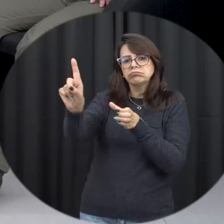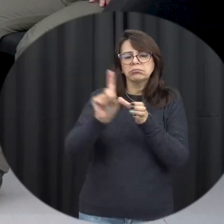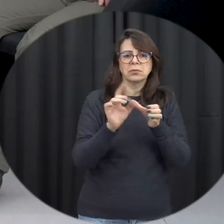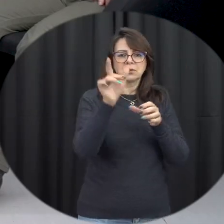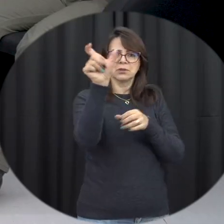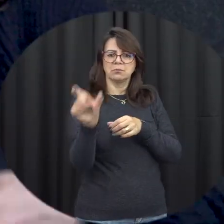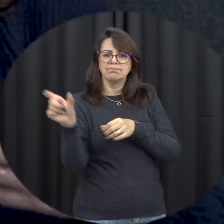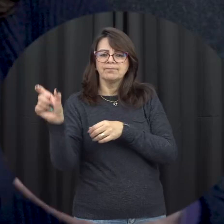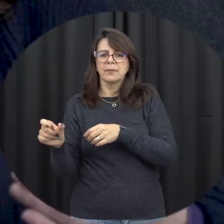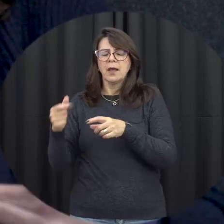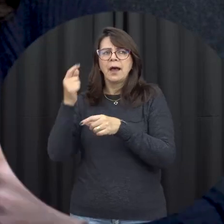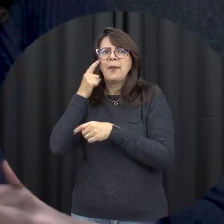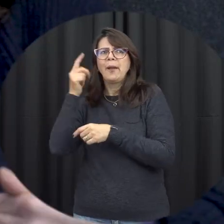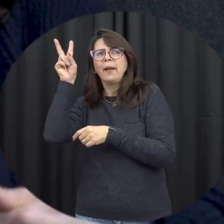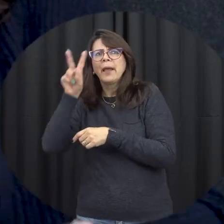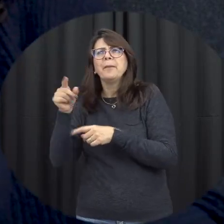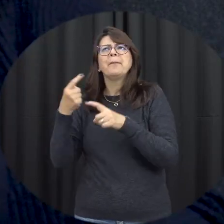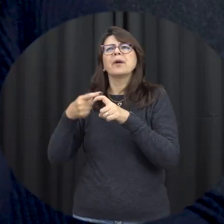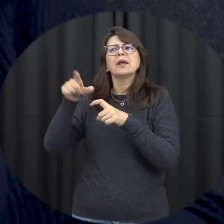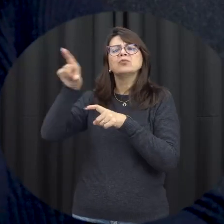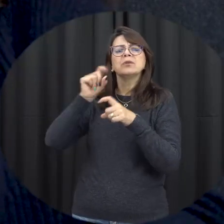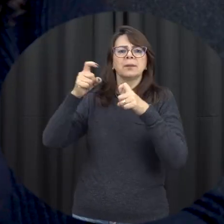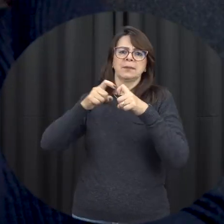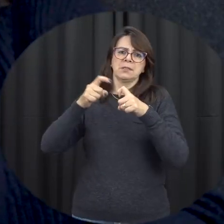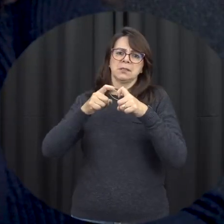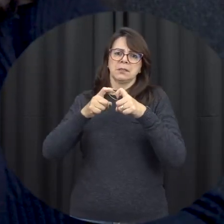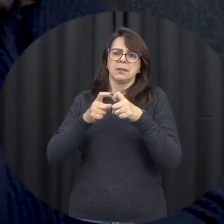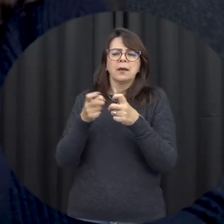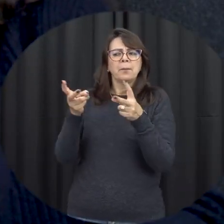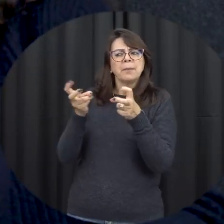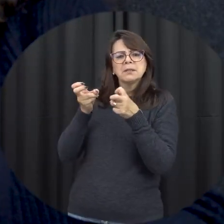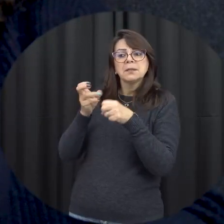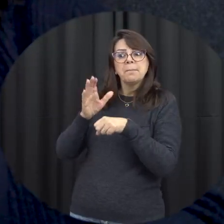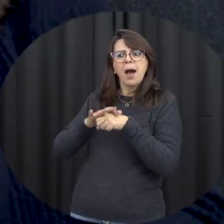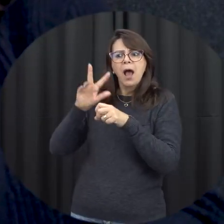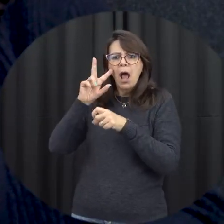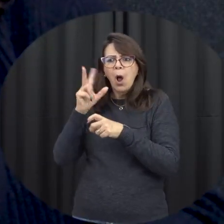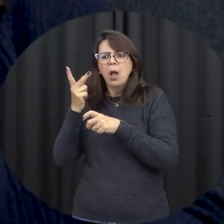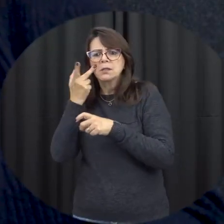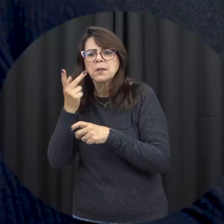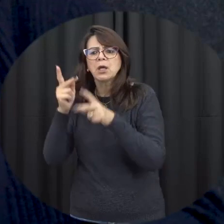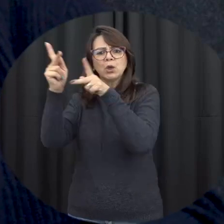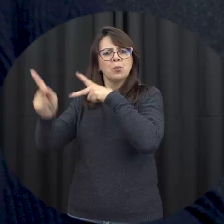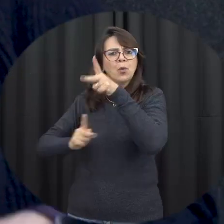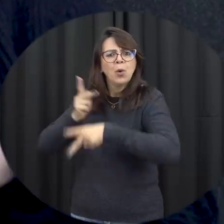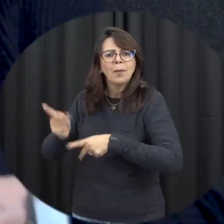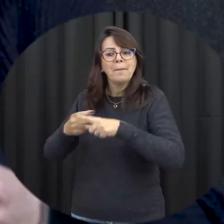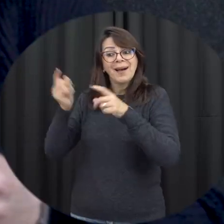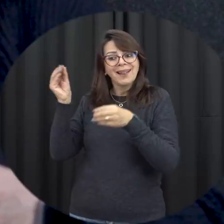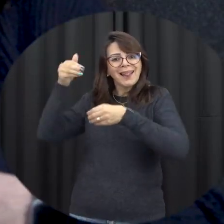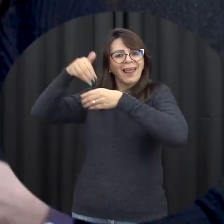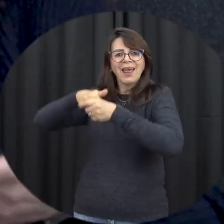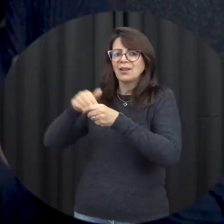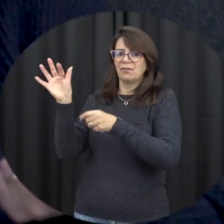assim relembrar por que eu queria fazer medicina, eu me di conta disso, que tinha um maior reconhecimento para o público, mas